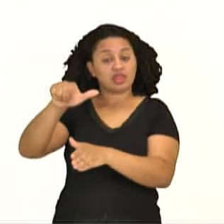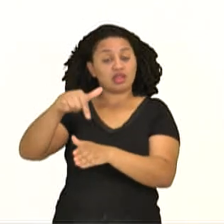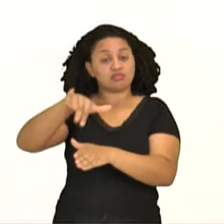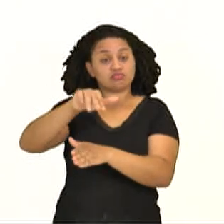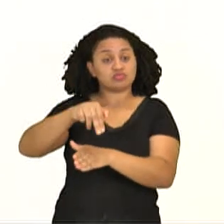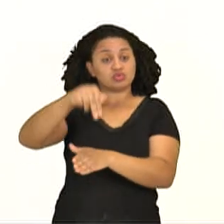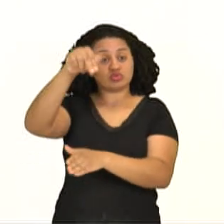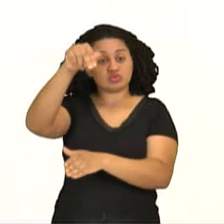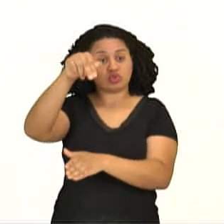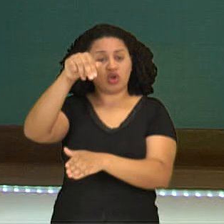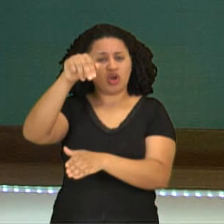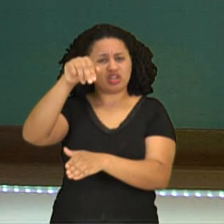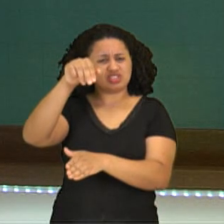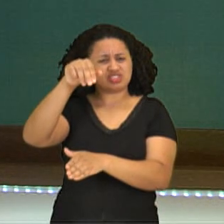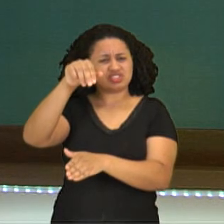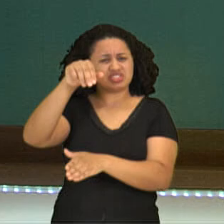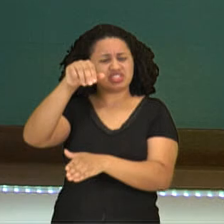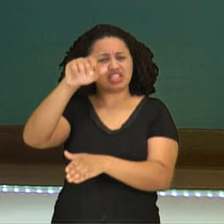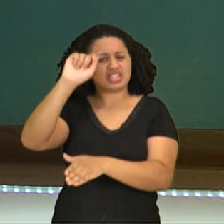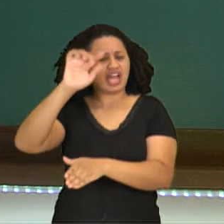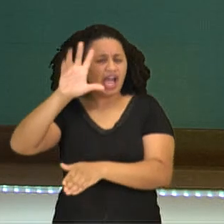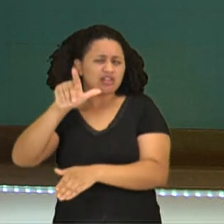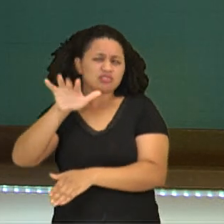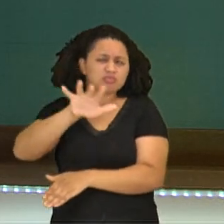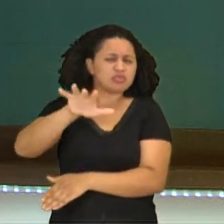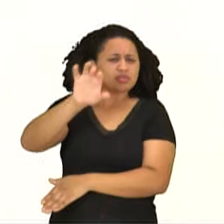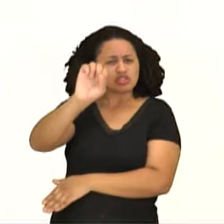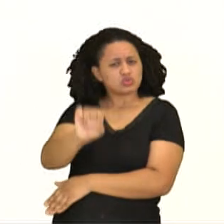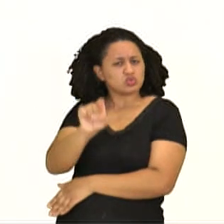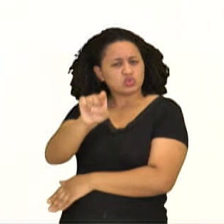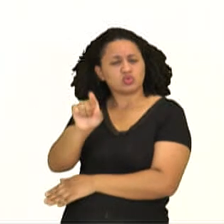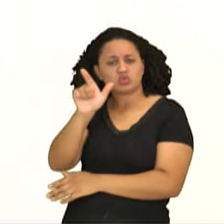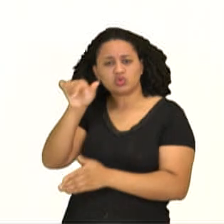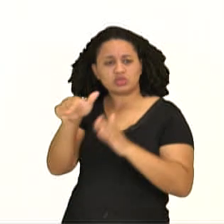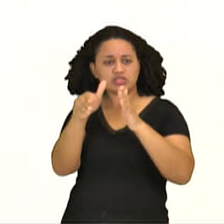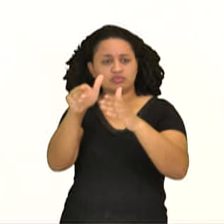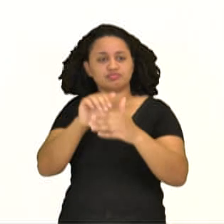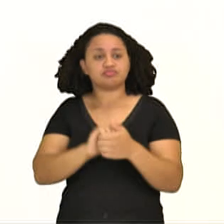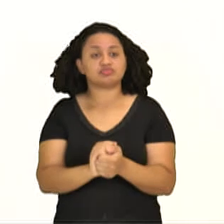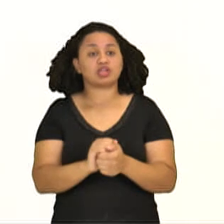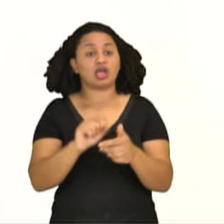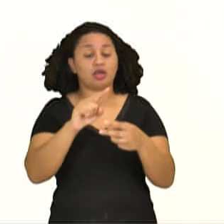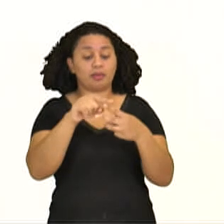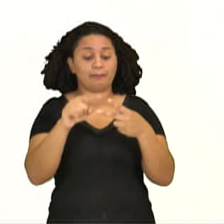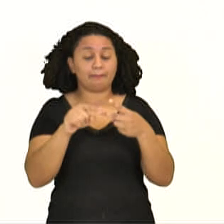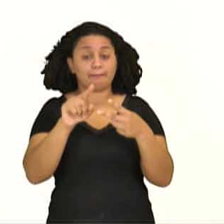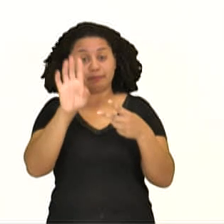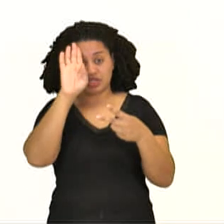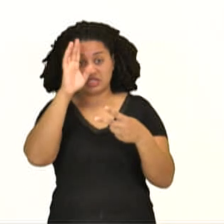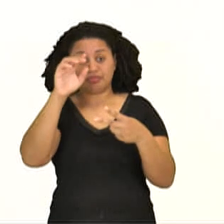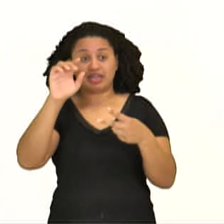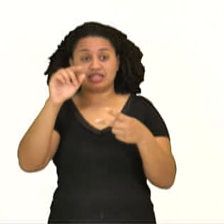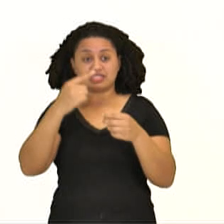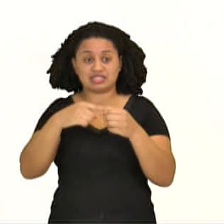África, um pouquinho mais sul da região do Rio Nilo. As duas principais cidades foram Napata e Meroé. Teve a primeira fase